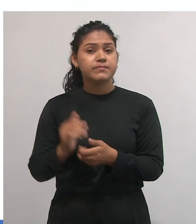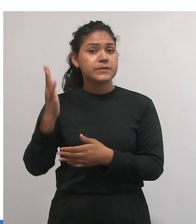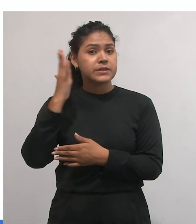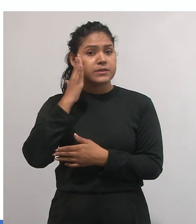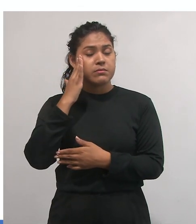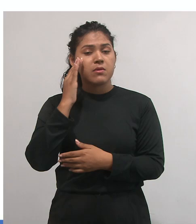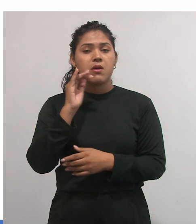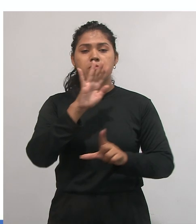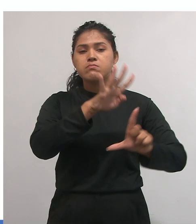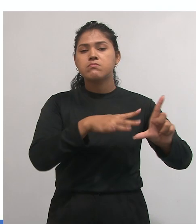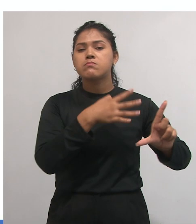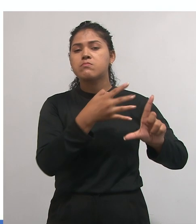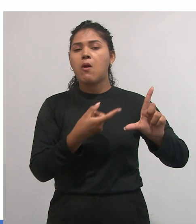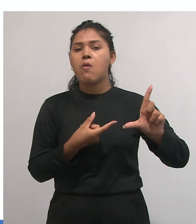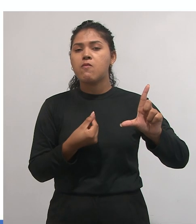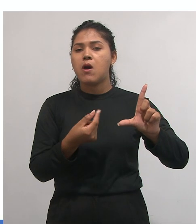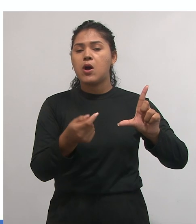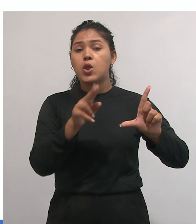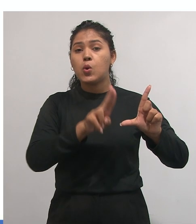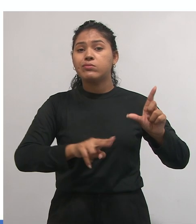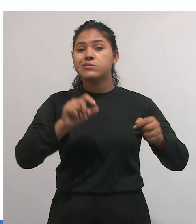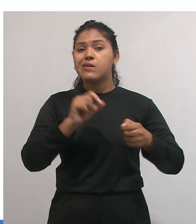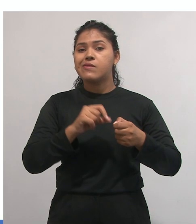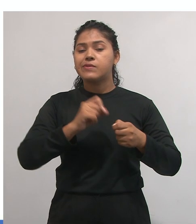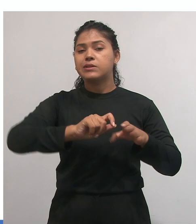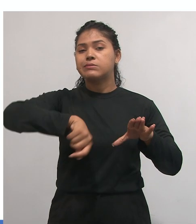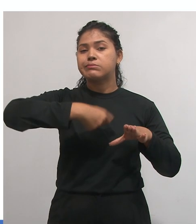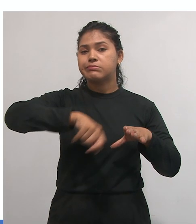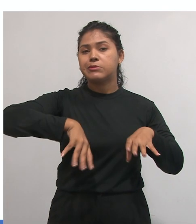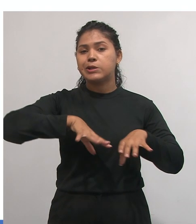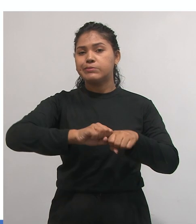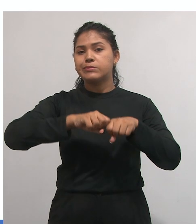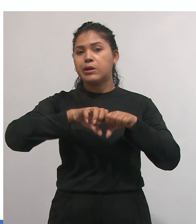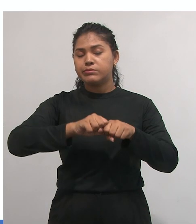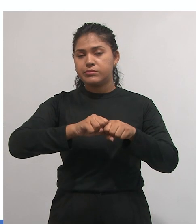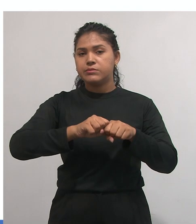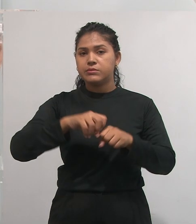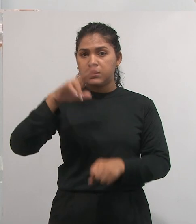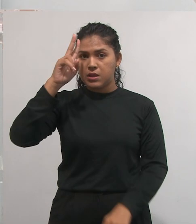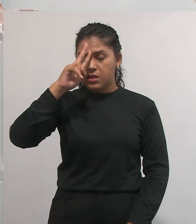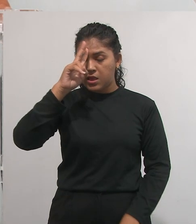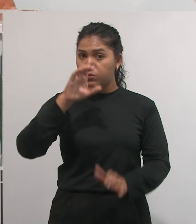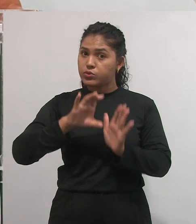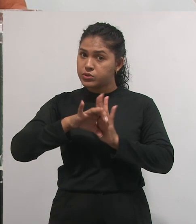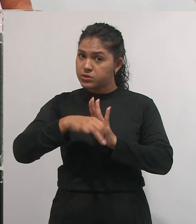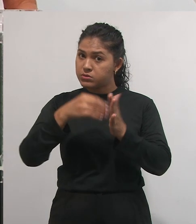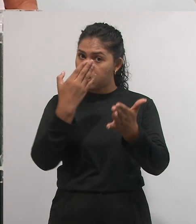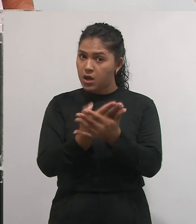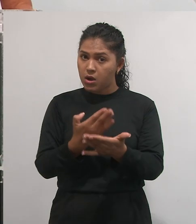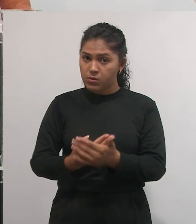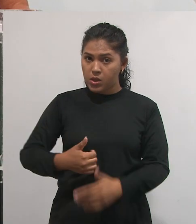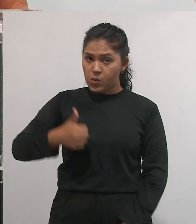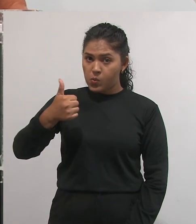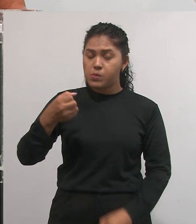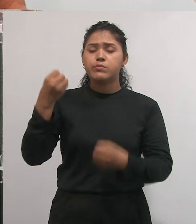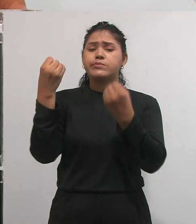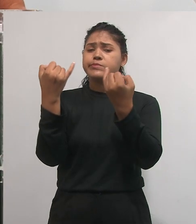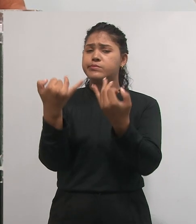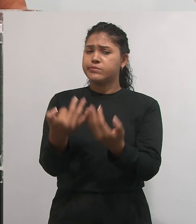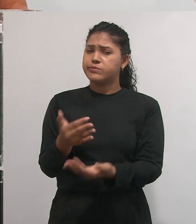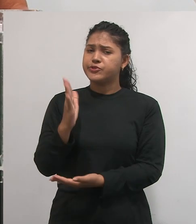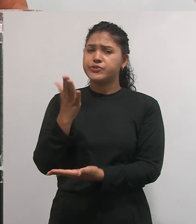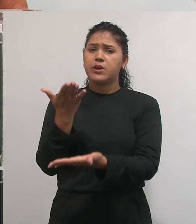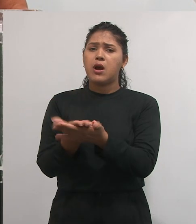identificar os custos fixos. O que são os custos fixos? Então, retomando o conceito lá da aula 1, são todos